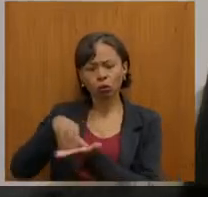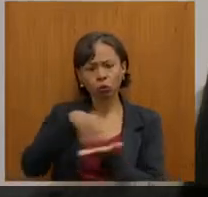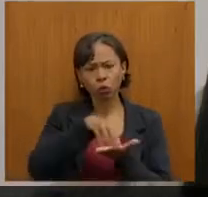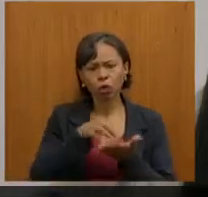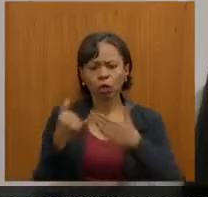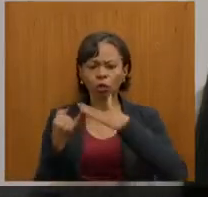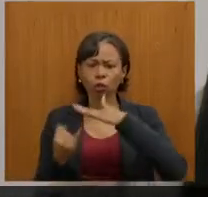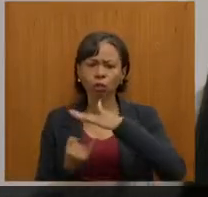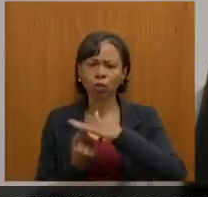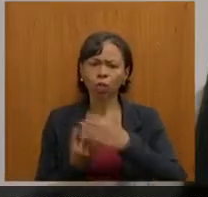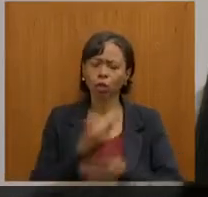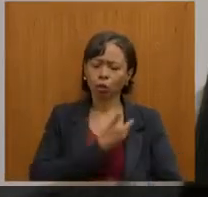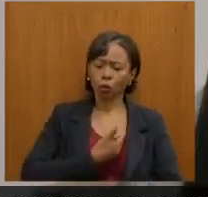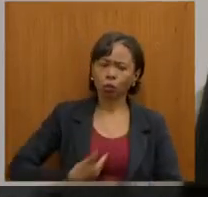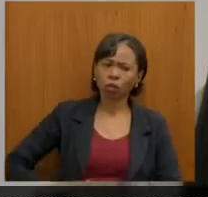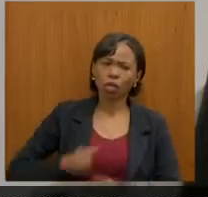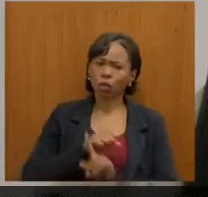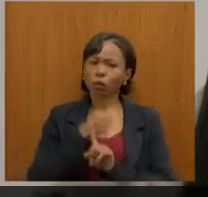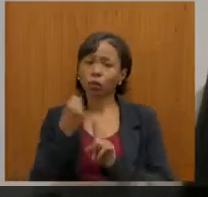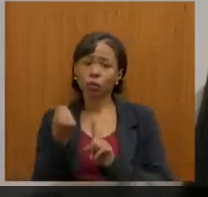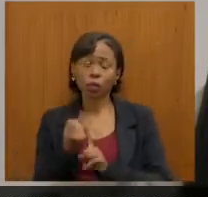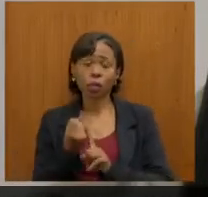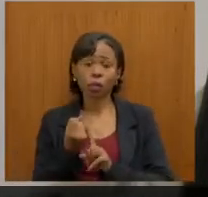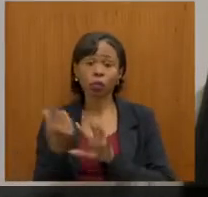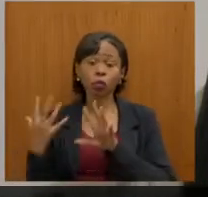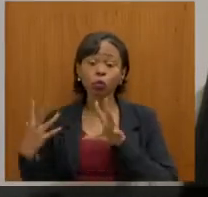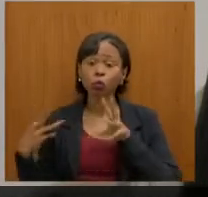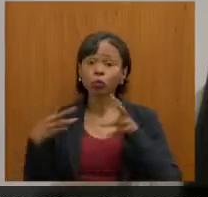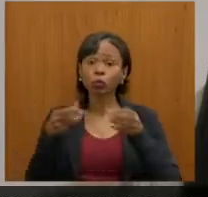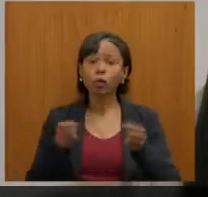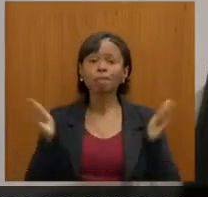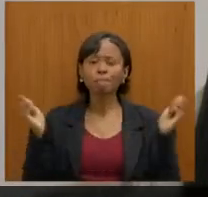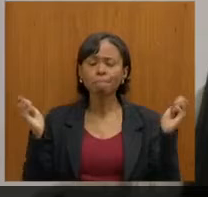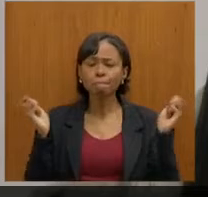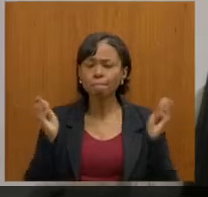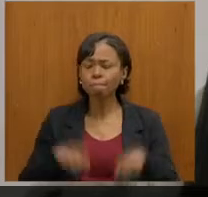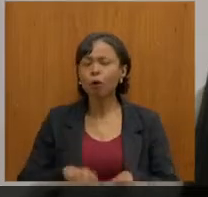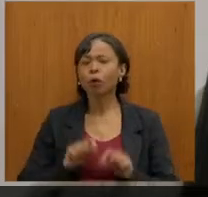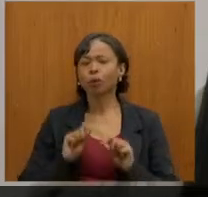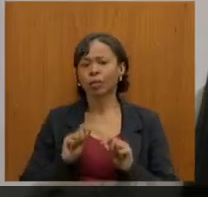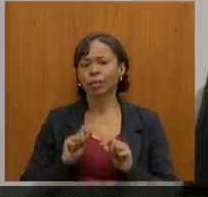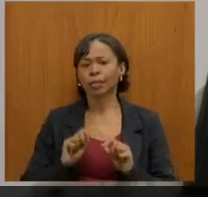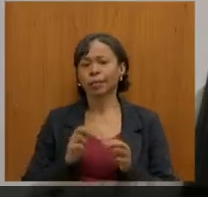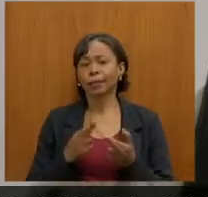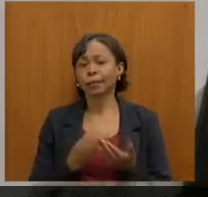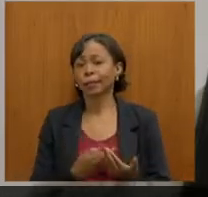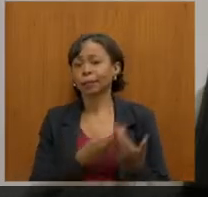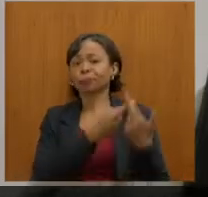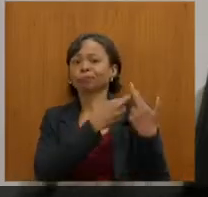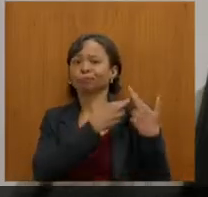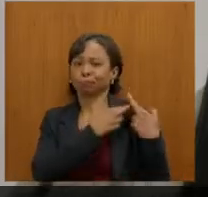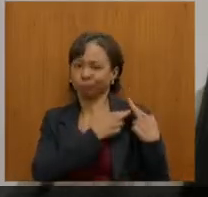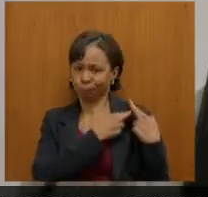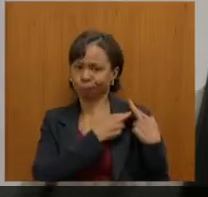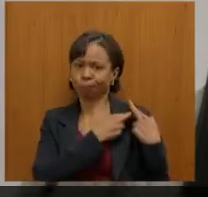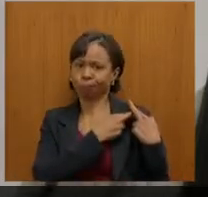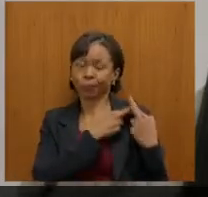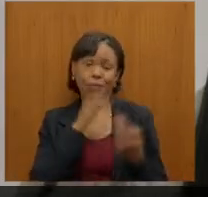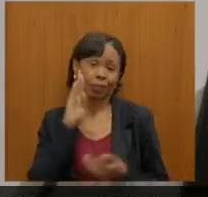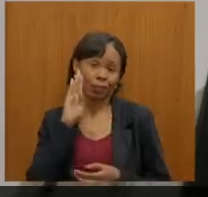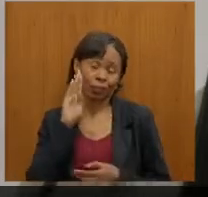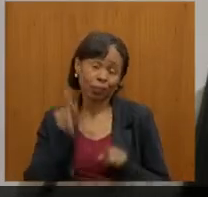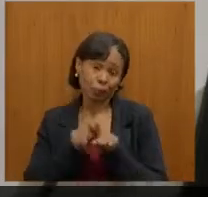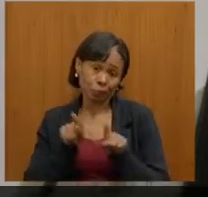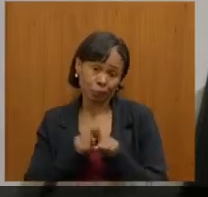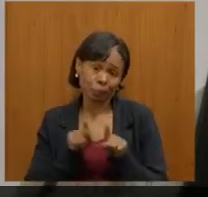sociedade civil governos que todos nós as possamos assumir a responsabilidade inclusive de financiar